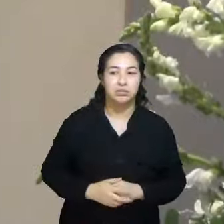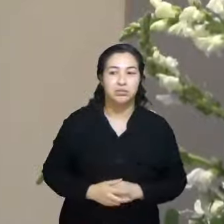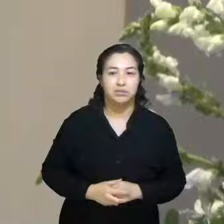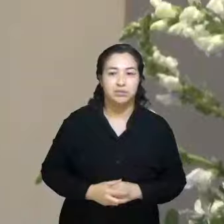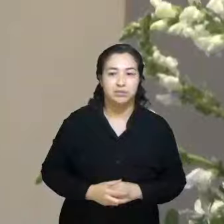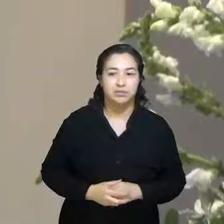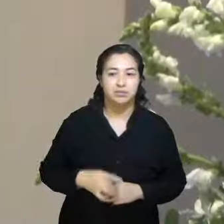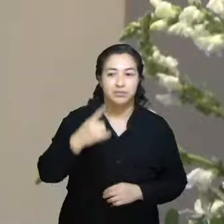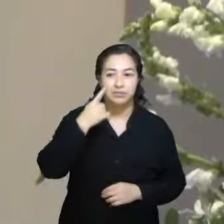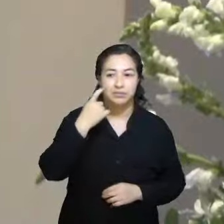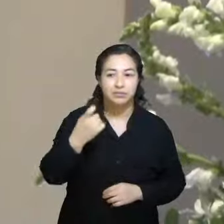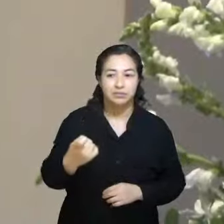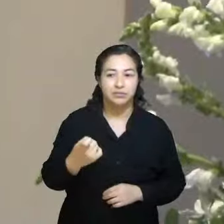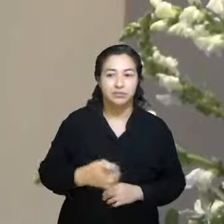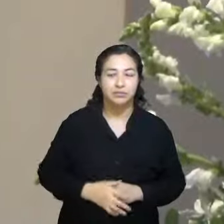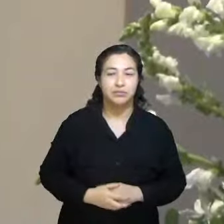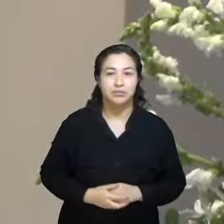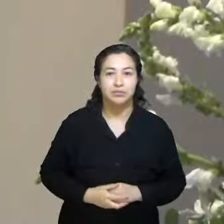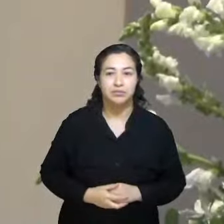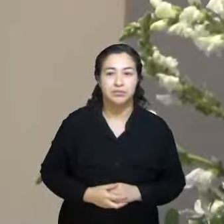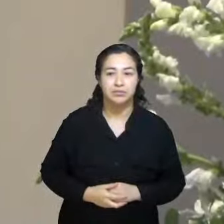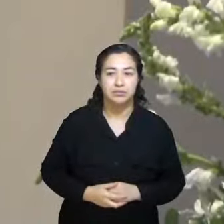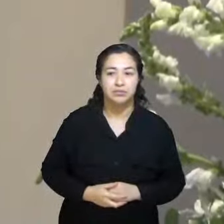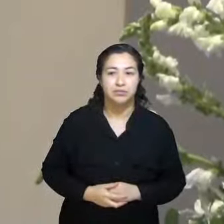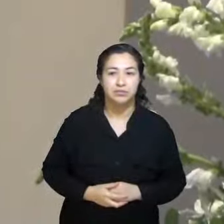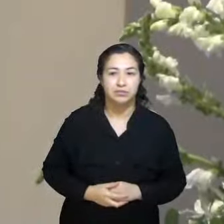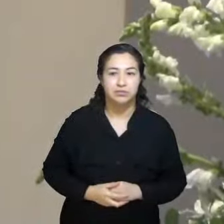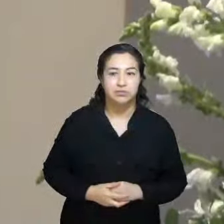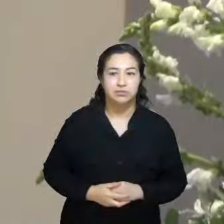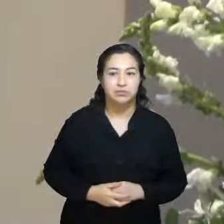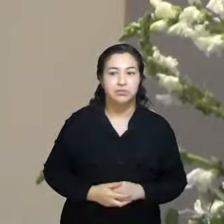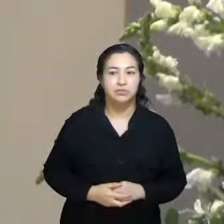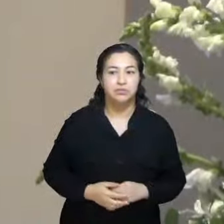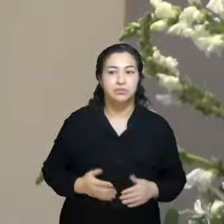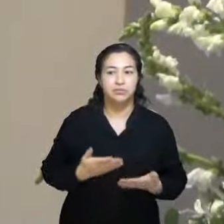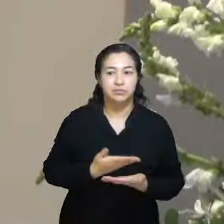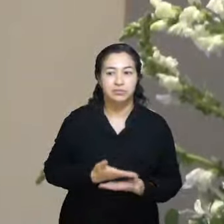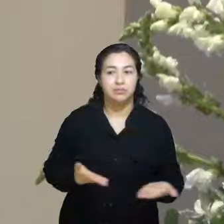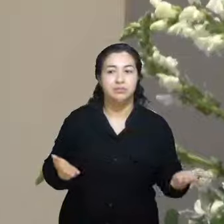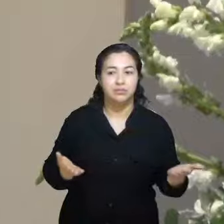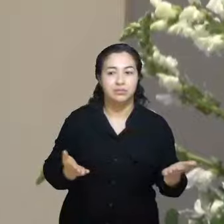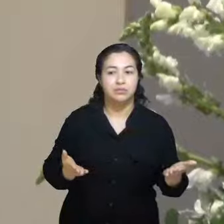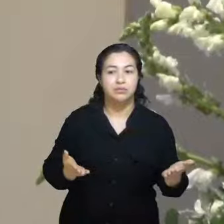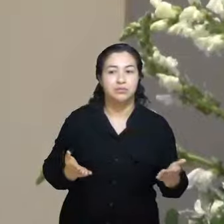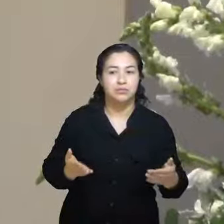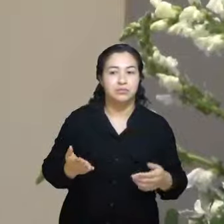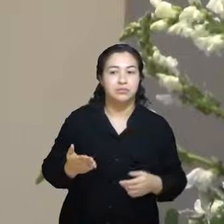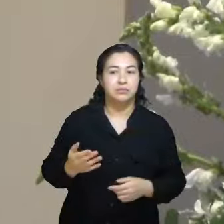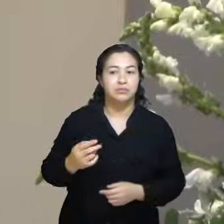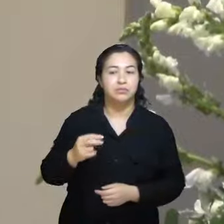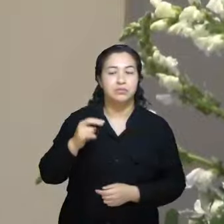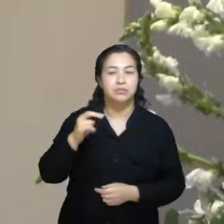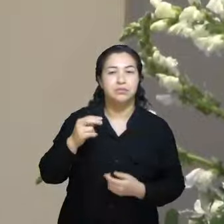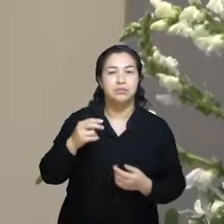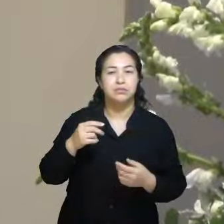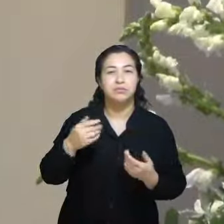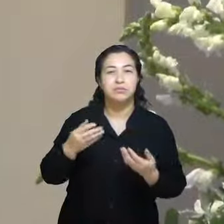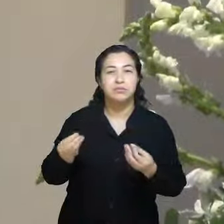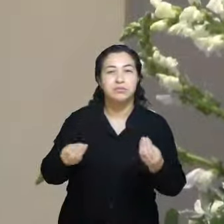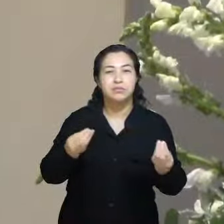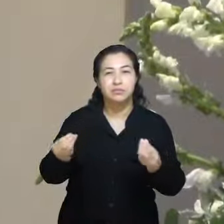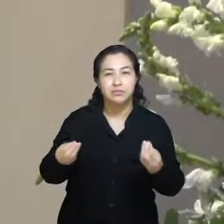interesse a que se instituir a revisão possível e com a emergência devida do